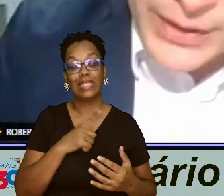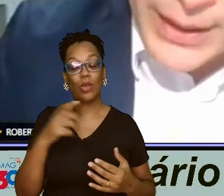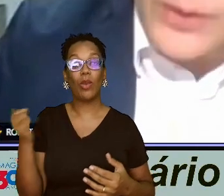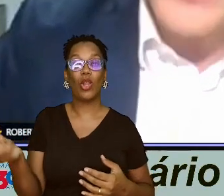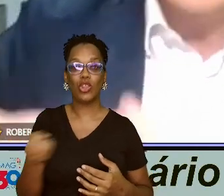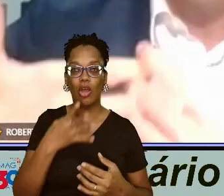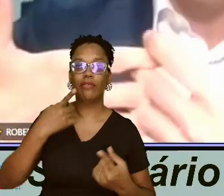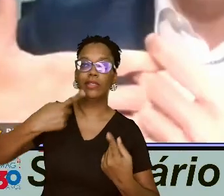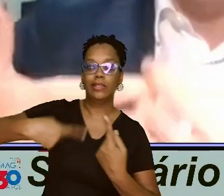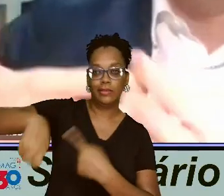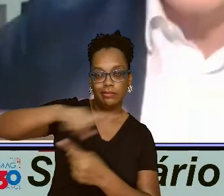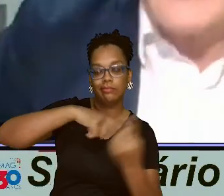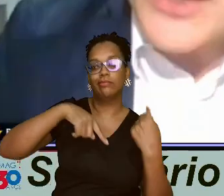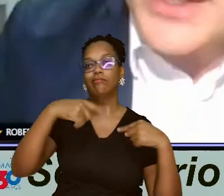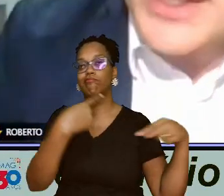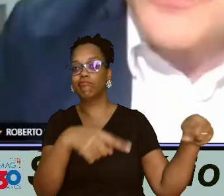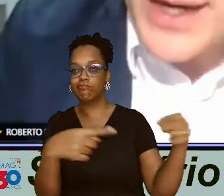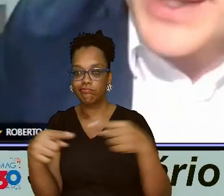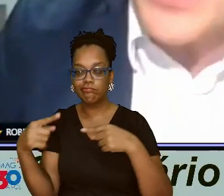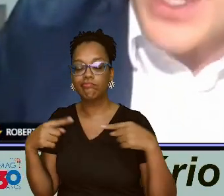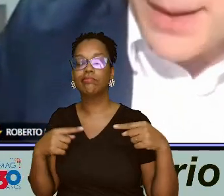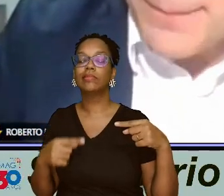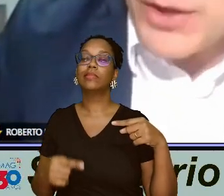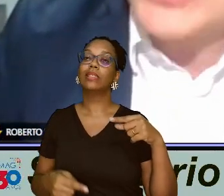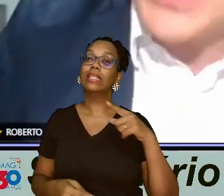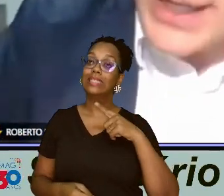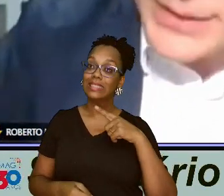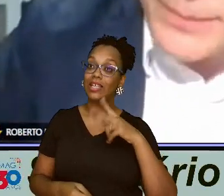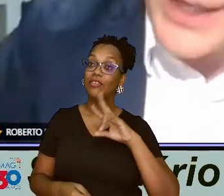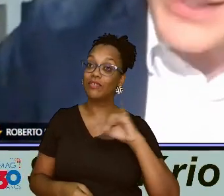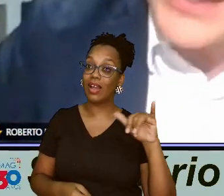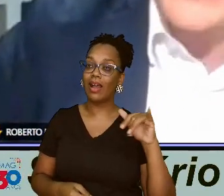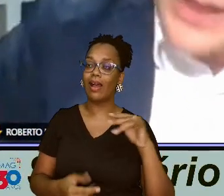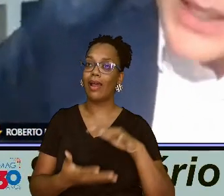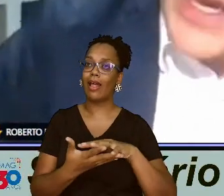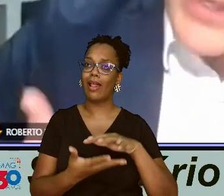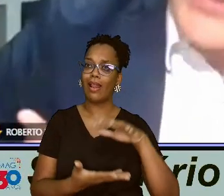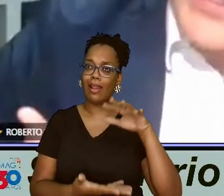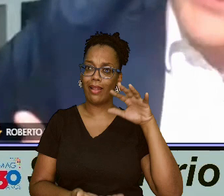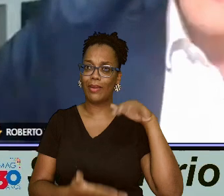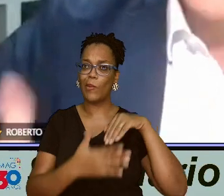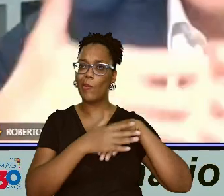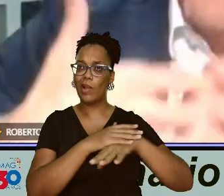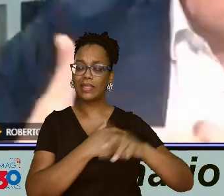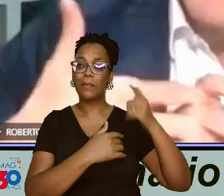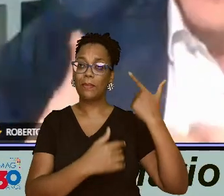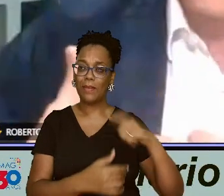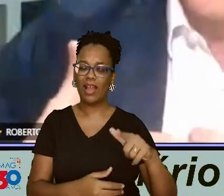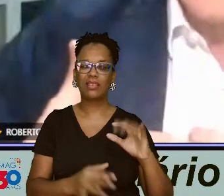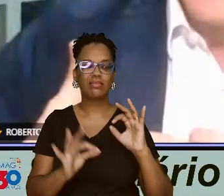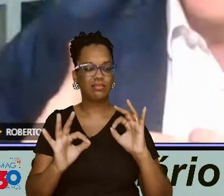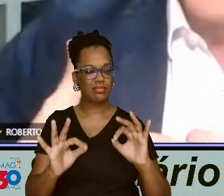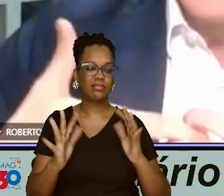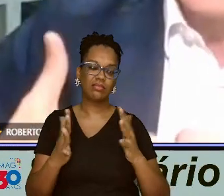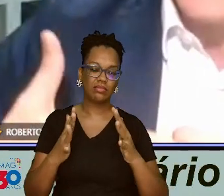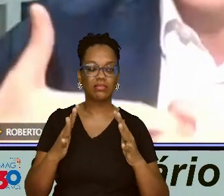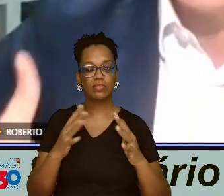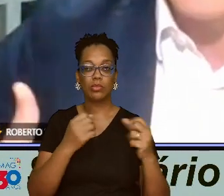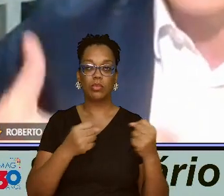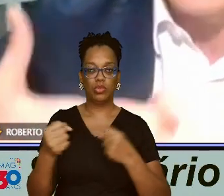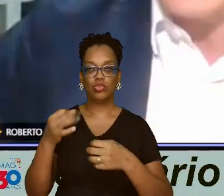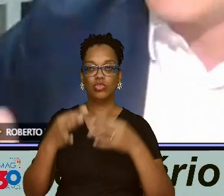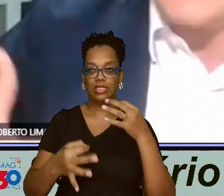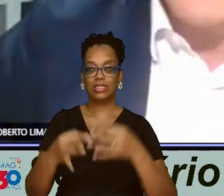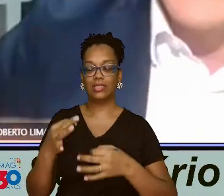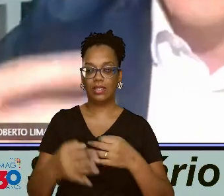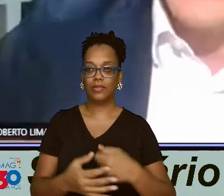de discussão que vai abarrotar ainda mais, né, em certa medida, o poder judiciário. Né?